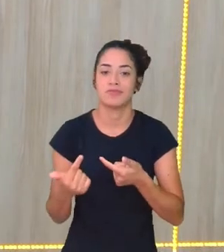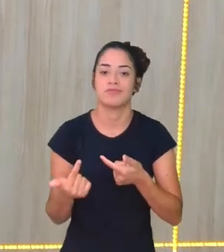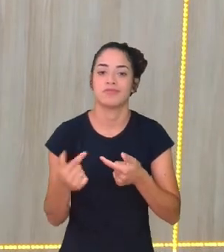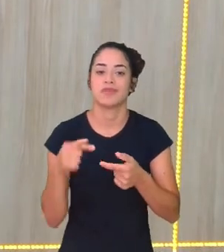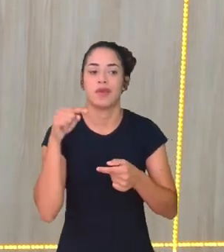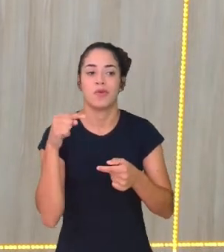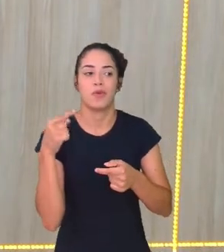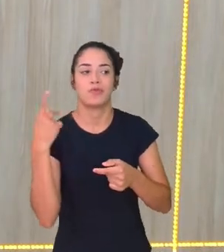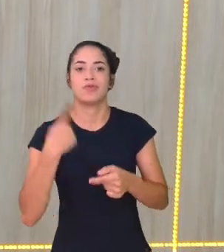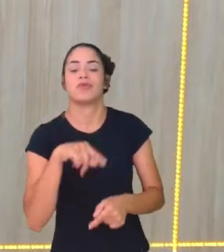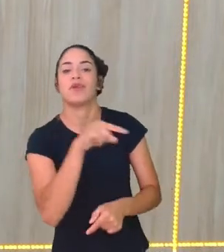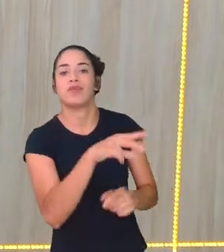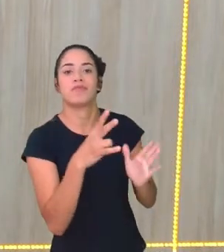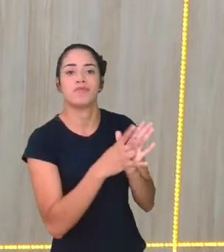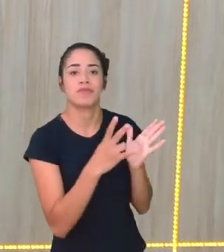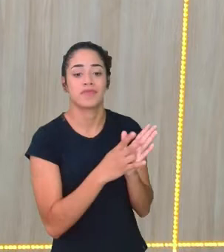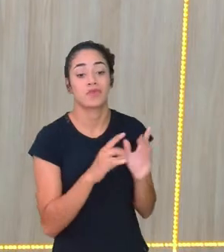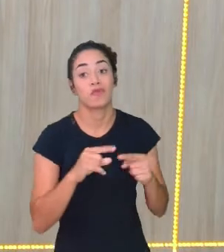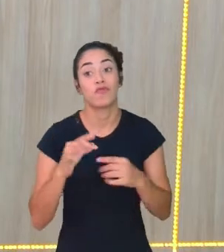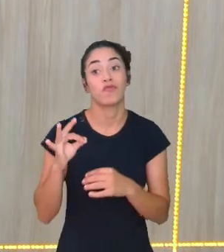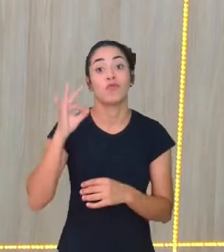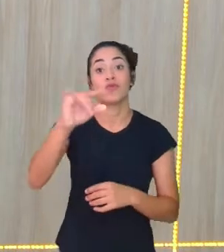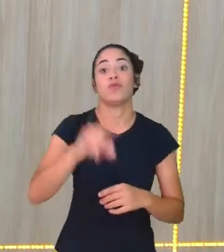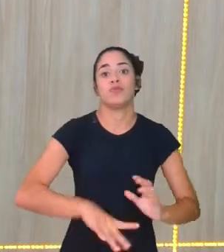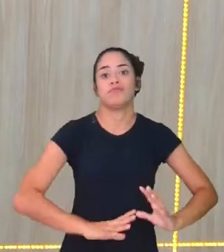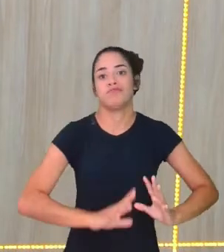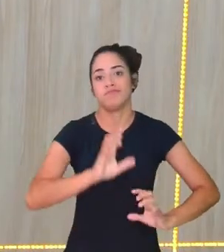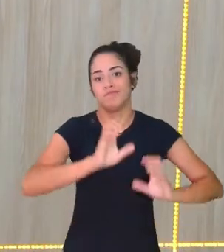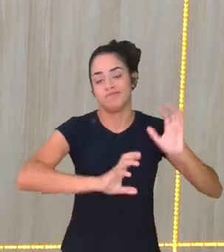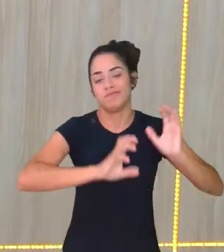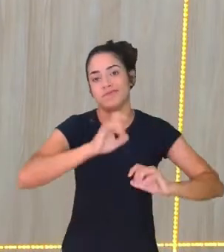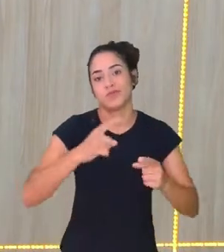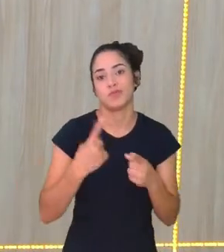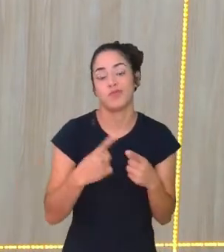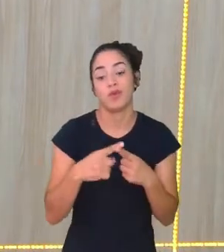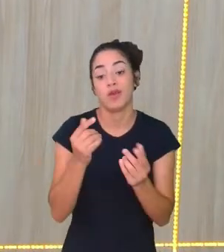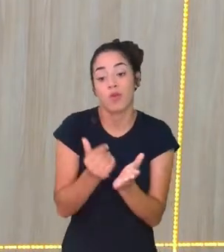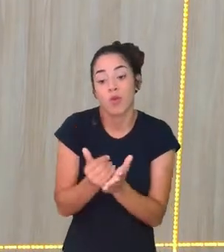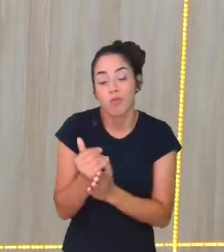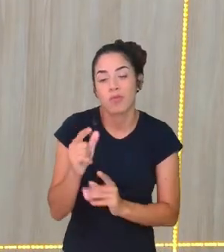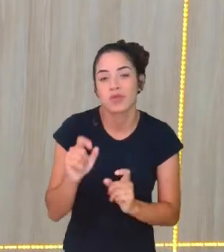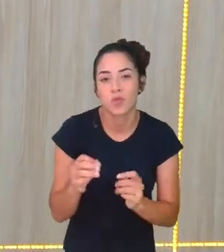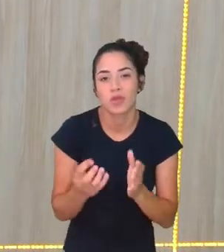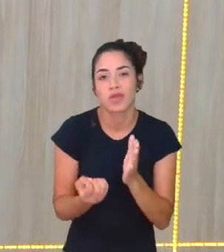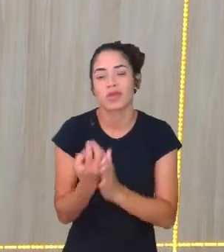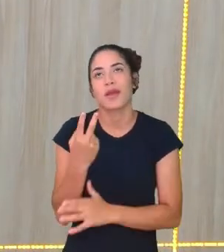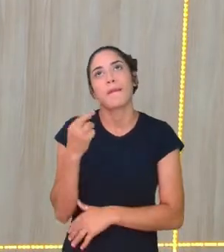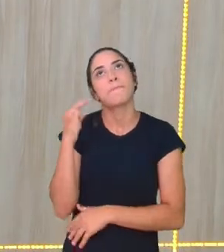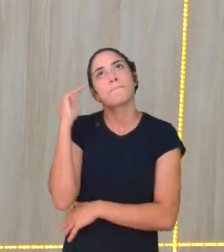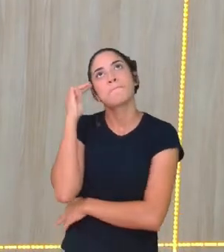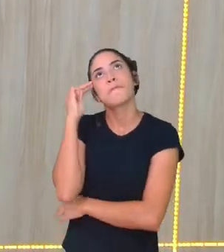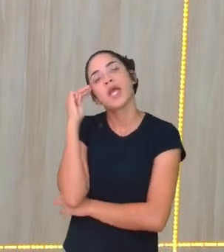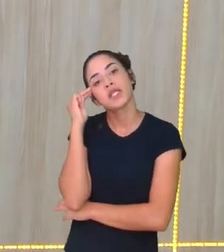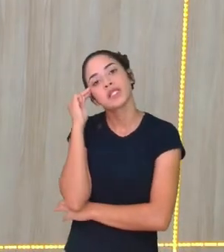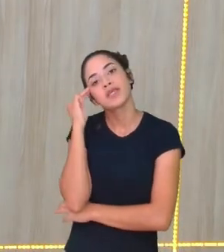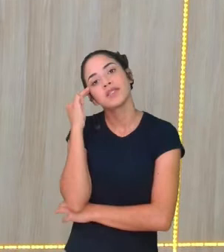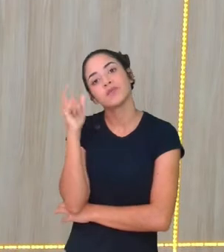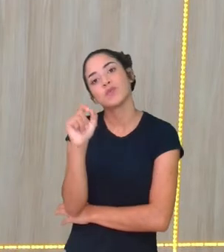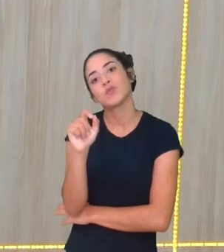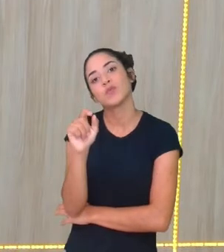pelos portugueses vai gerar conflitos mas na frente né porque ele estabelece ali a mentalidade